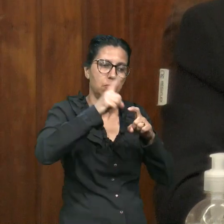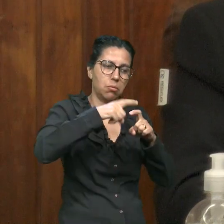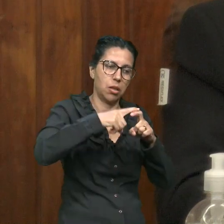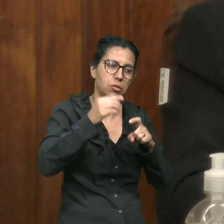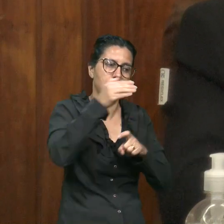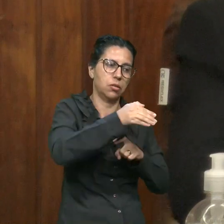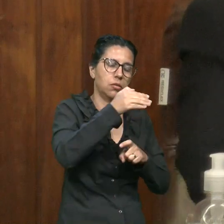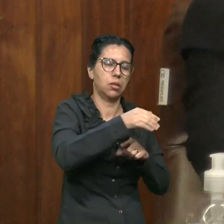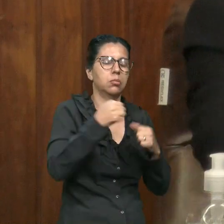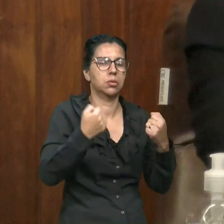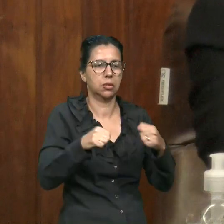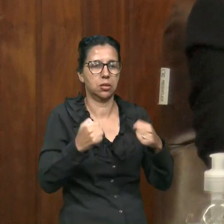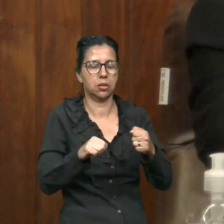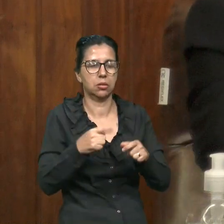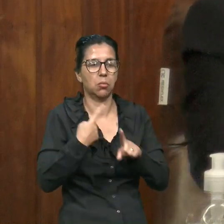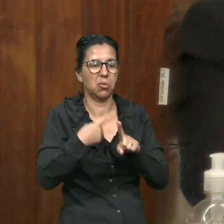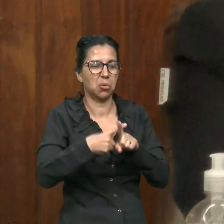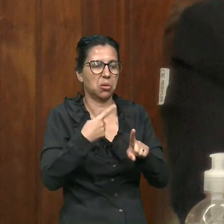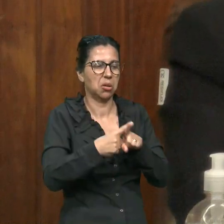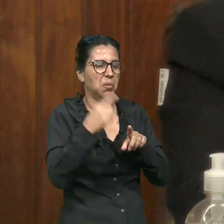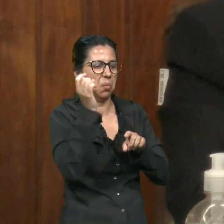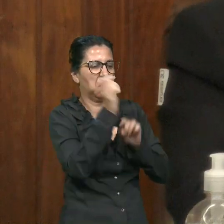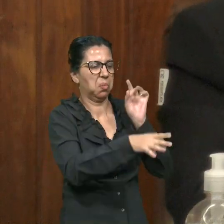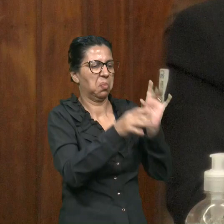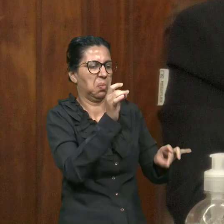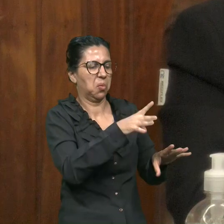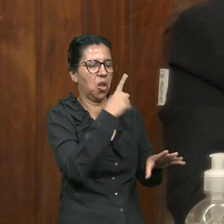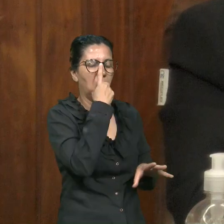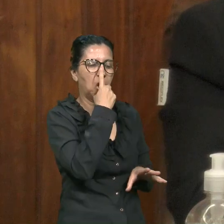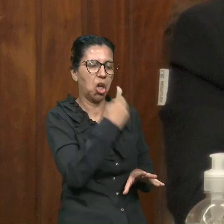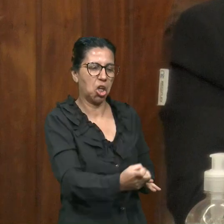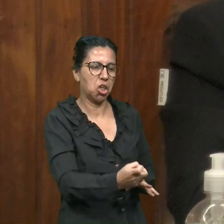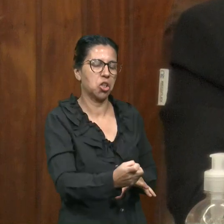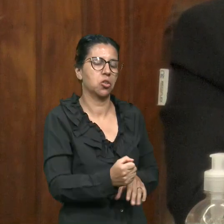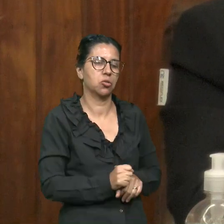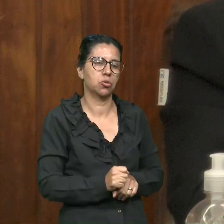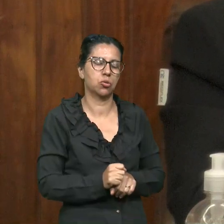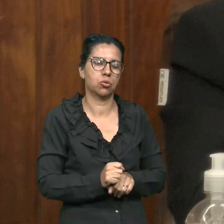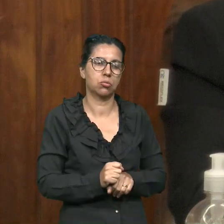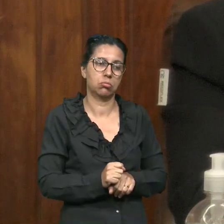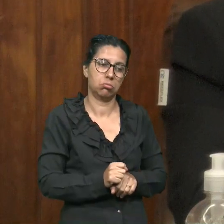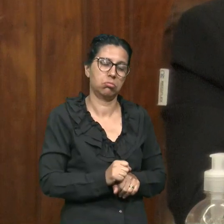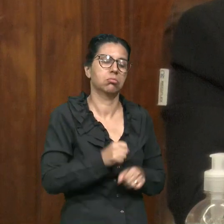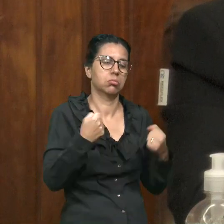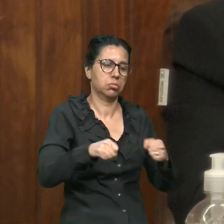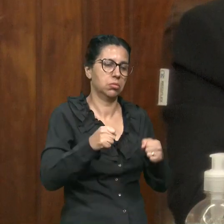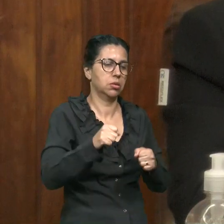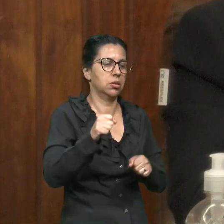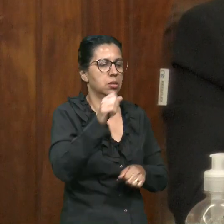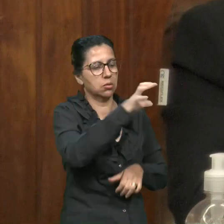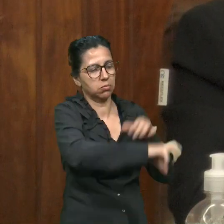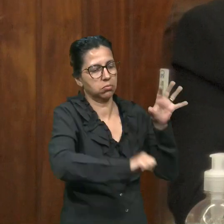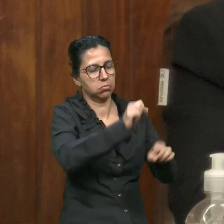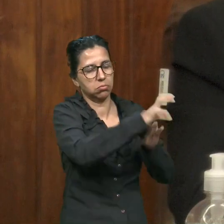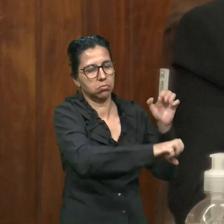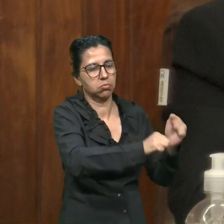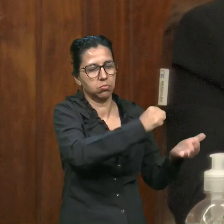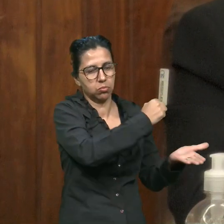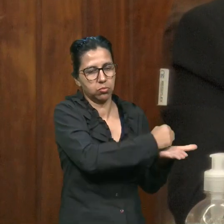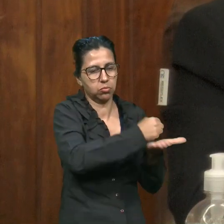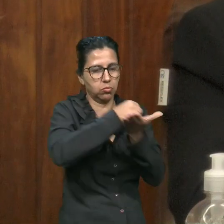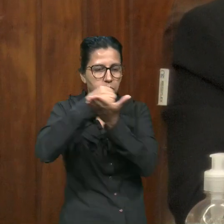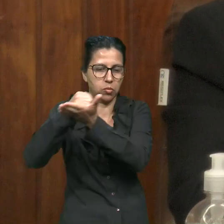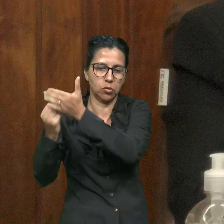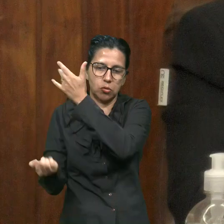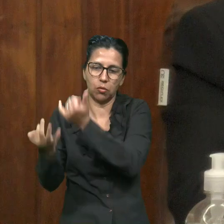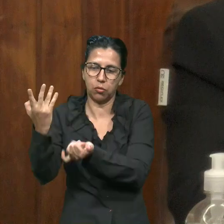lugares, causados pelo material genético acumulado sem a devida coleta e incineração. Em uma cidade onde não